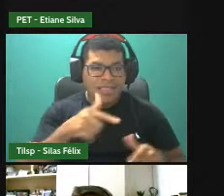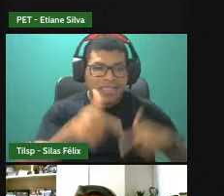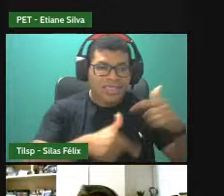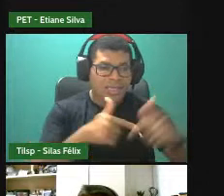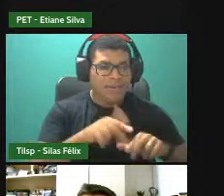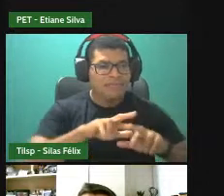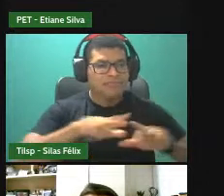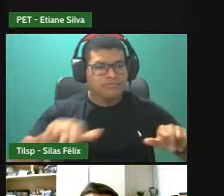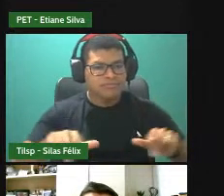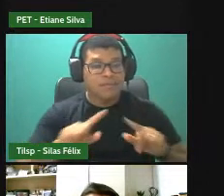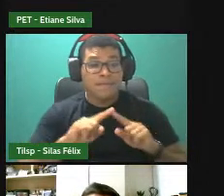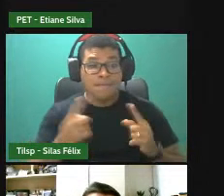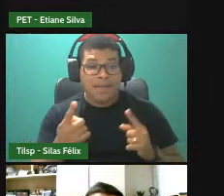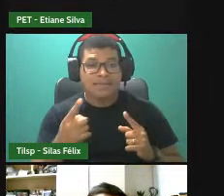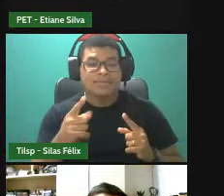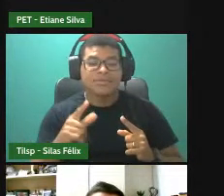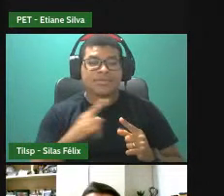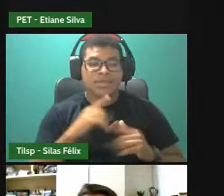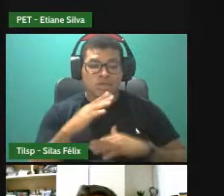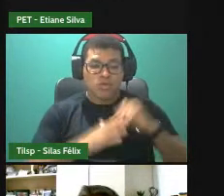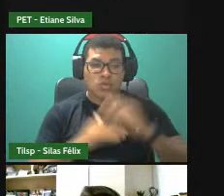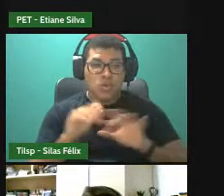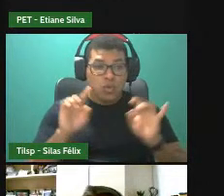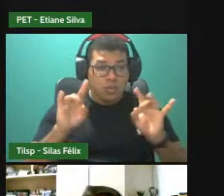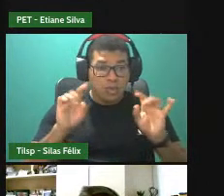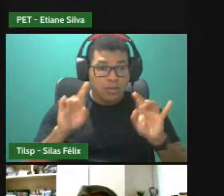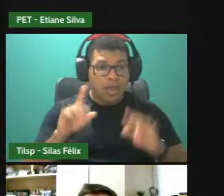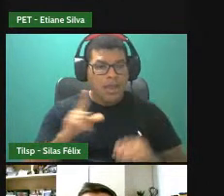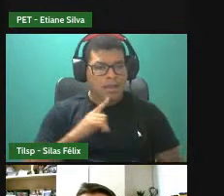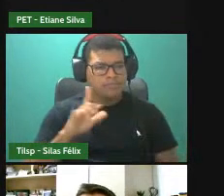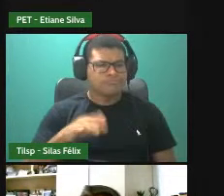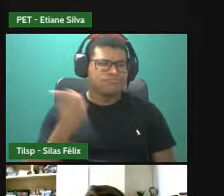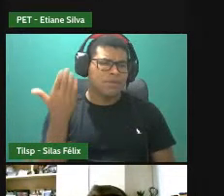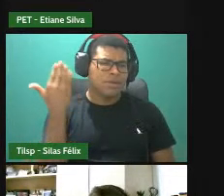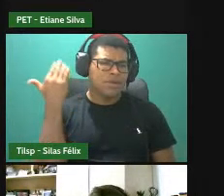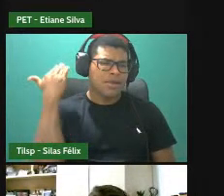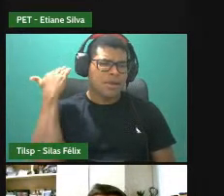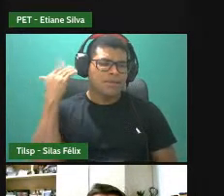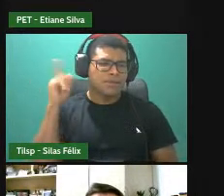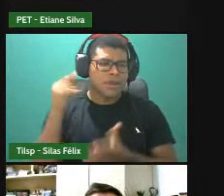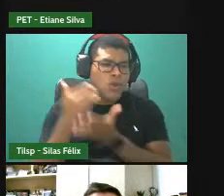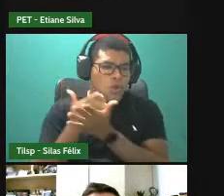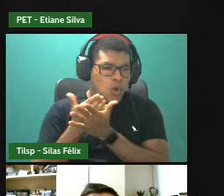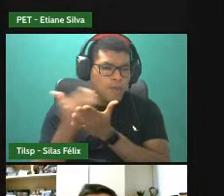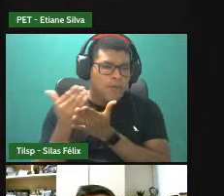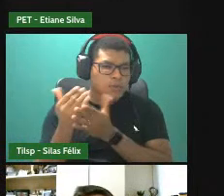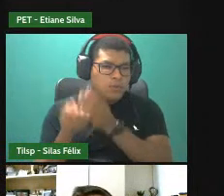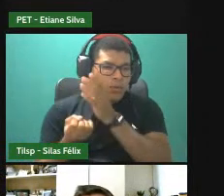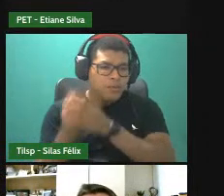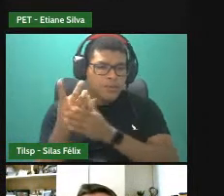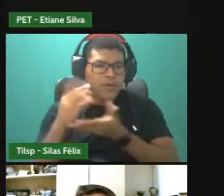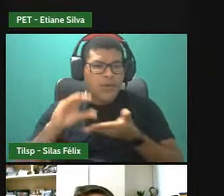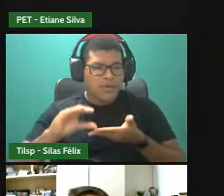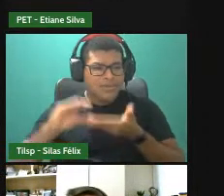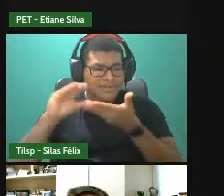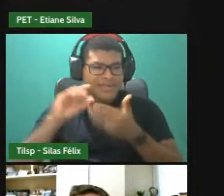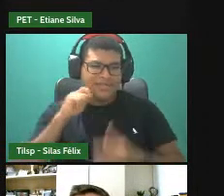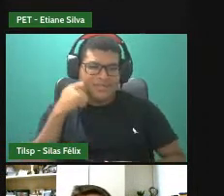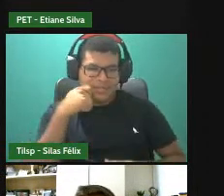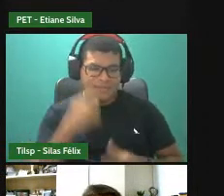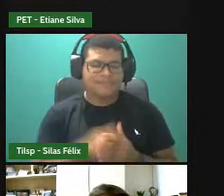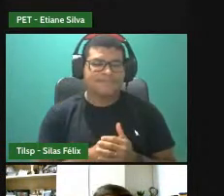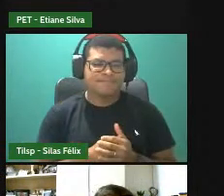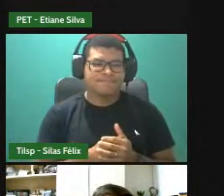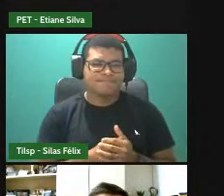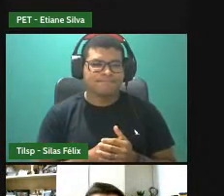enquanto especialidade ela remonta já aos primórdios ali da estrutura dos conselhos de odontologia. E aí um